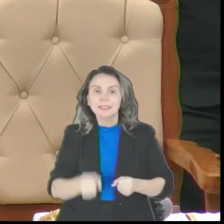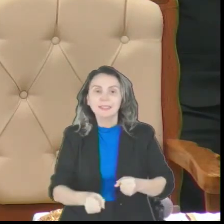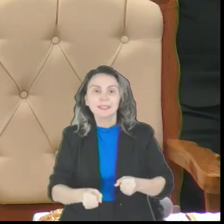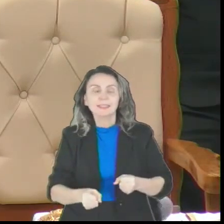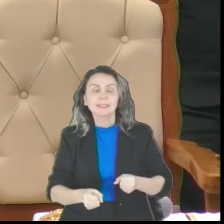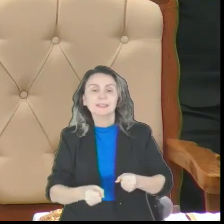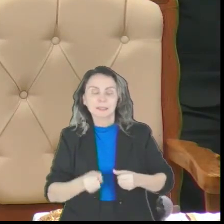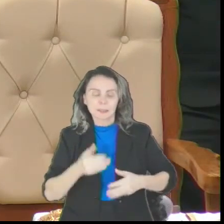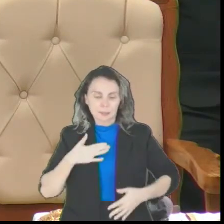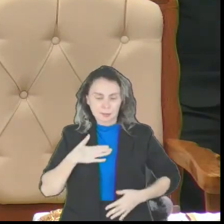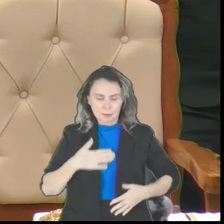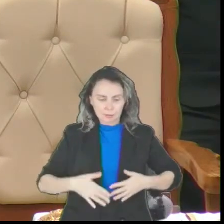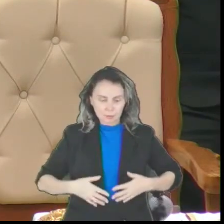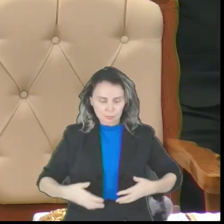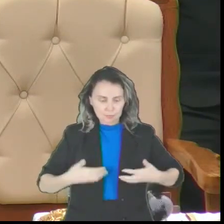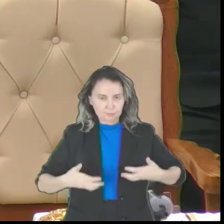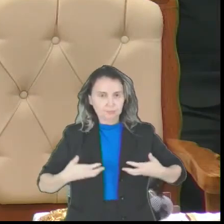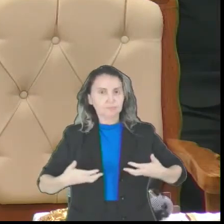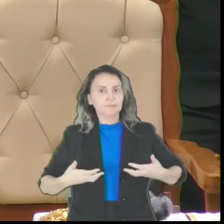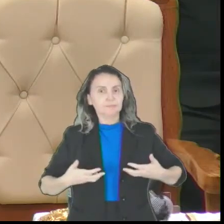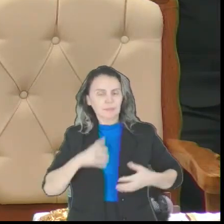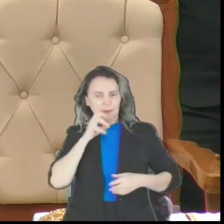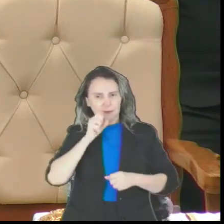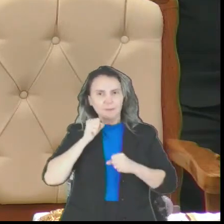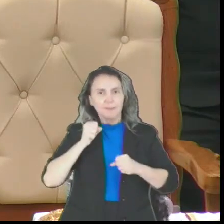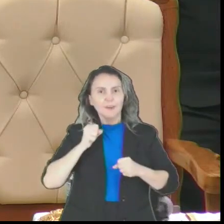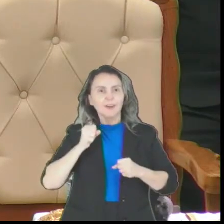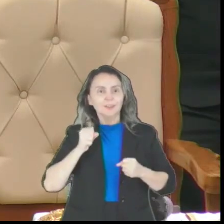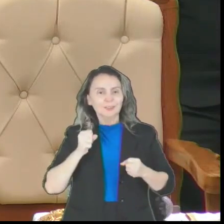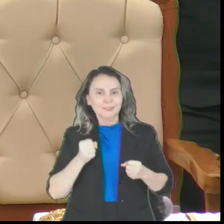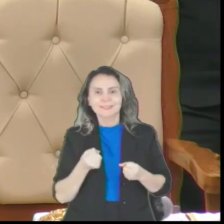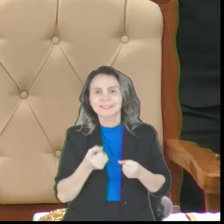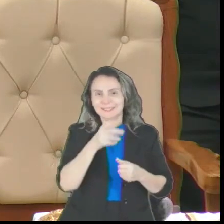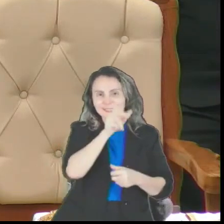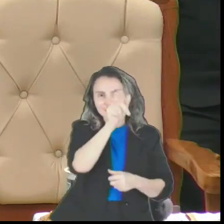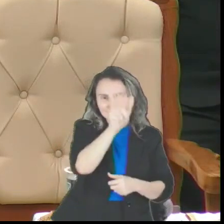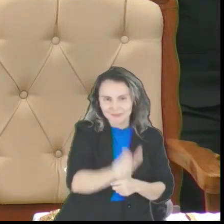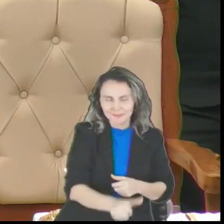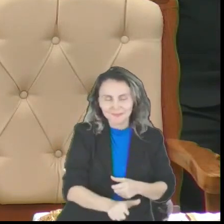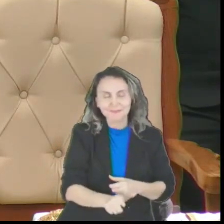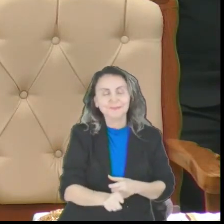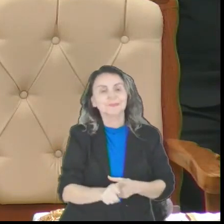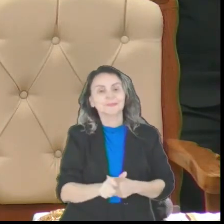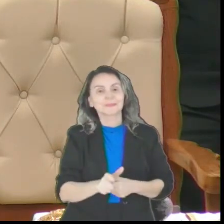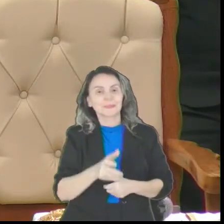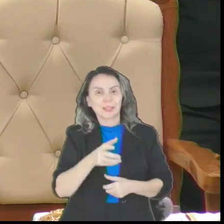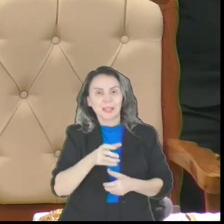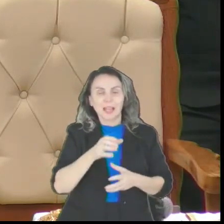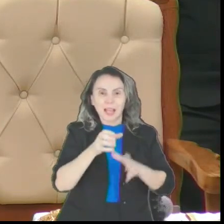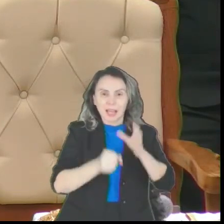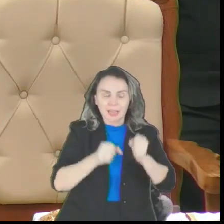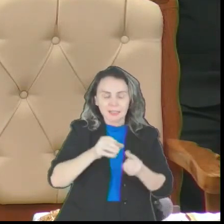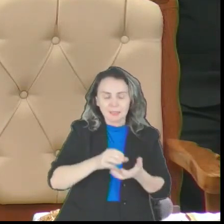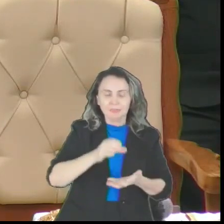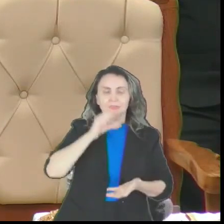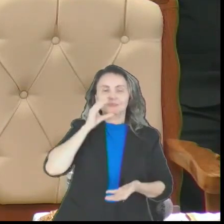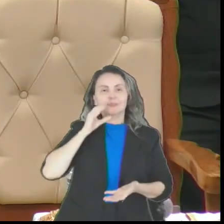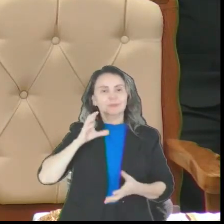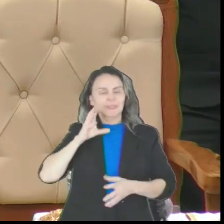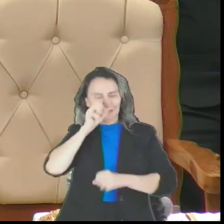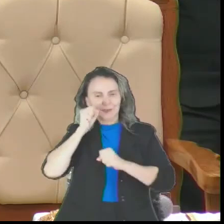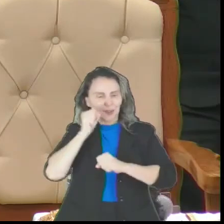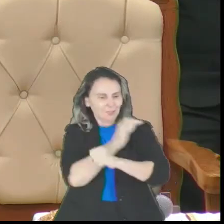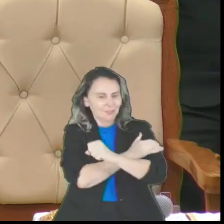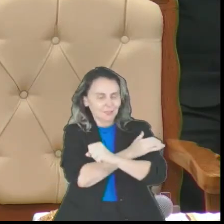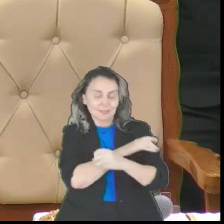as pessoas, no intuito de que quem tome o leite fique nutrido com o leite oferecido. E ele oferece